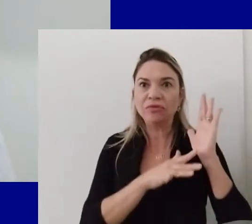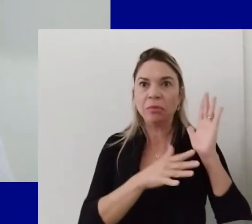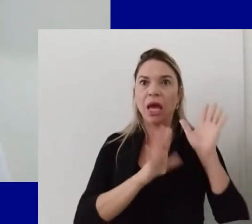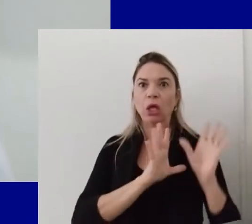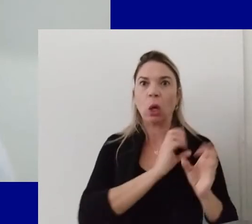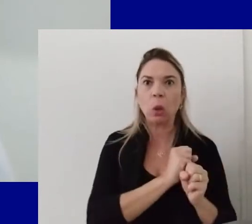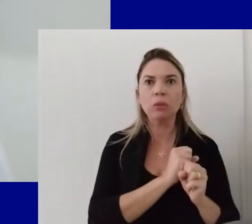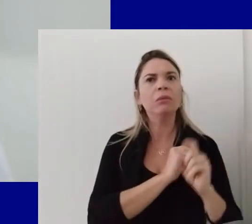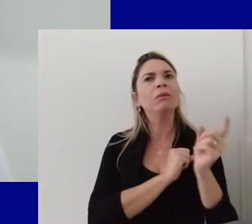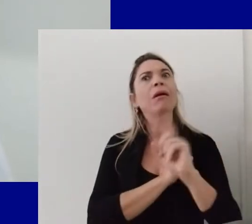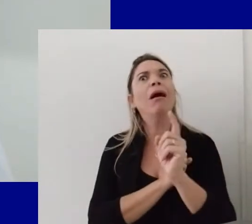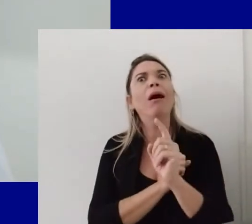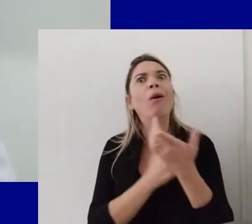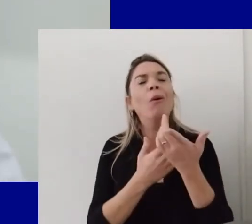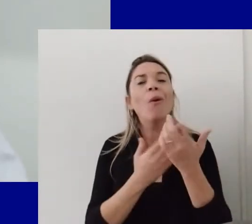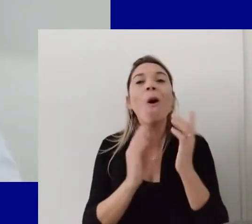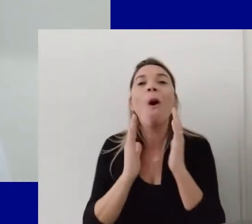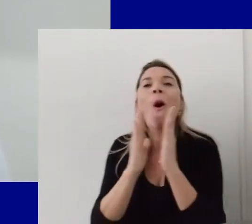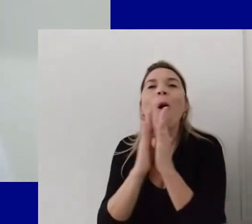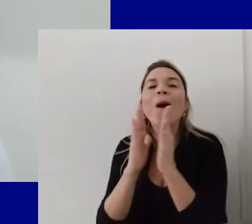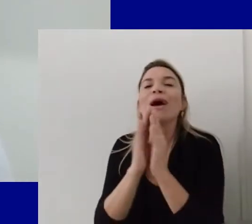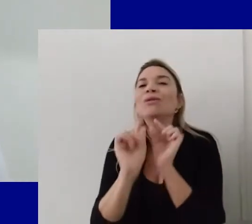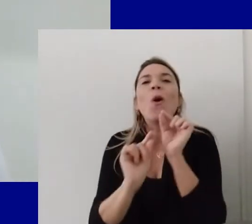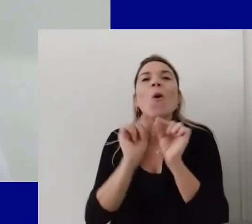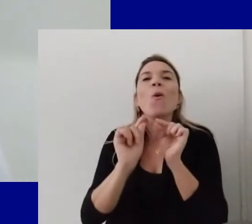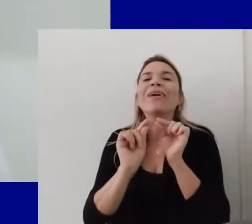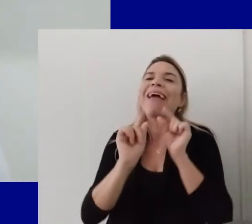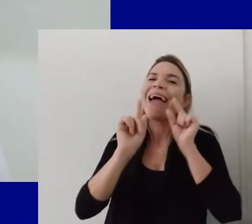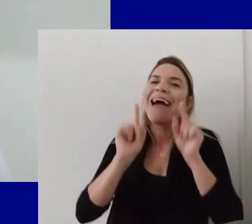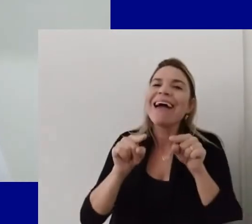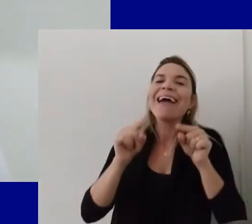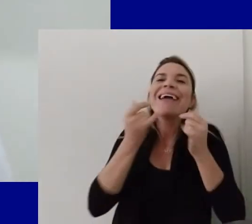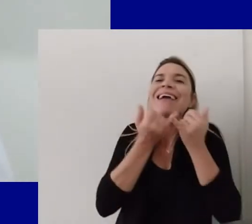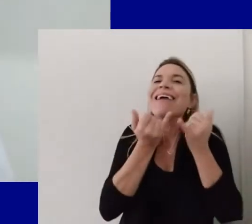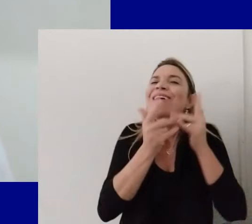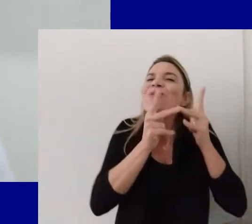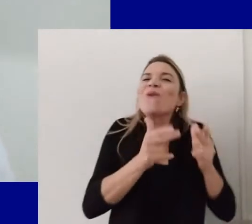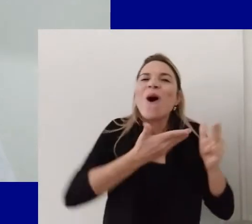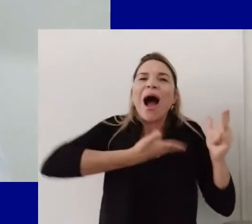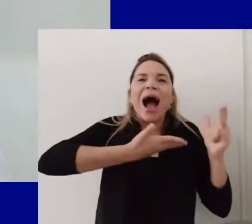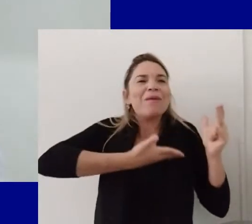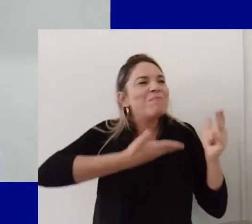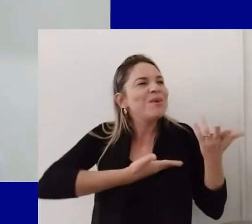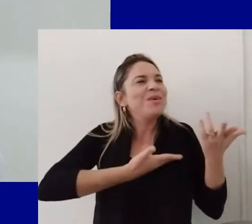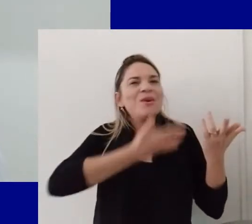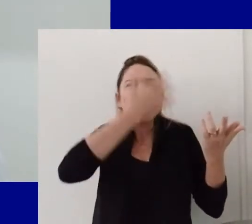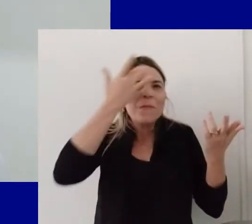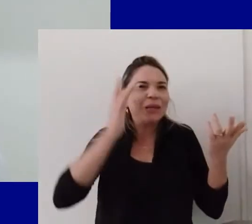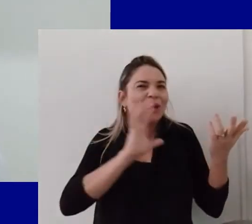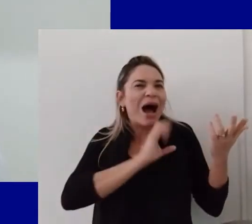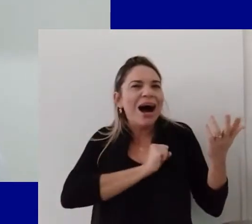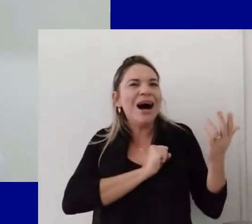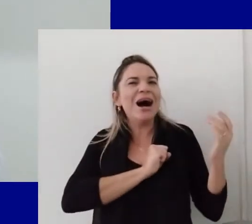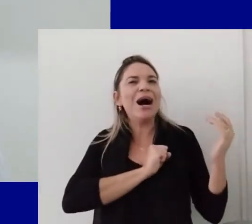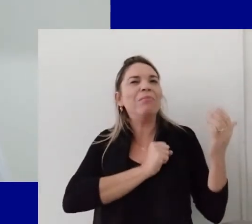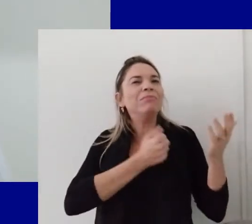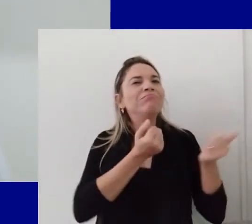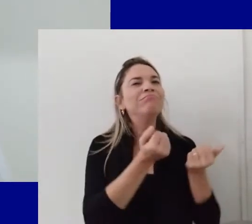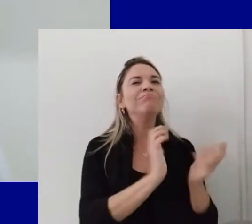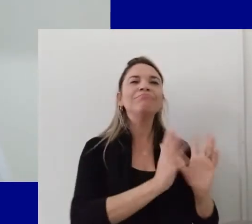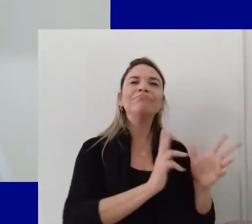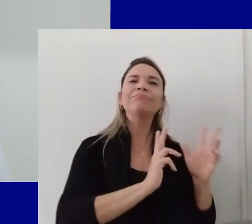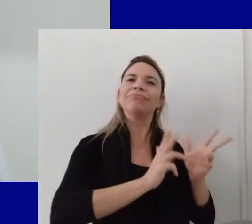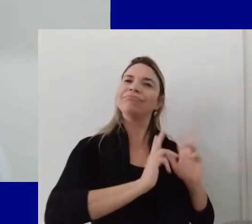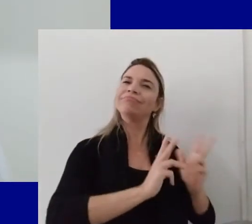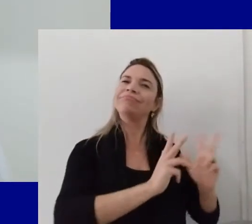com uma pessoa amada, uma pessoa da sua família, um amigo seu. É claro que reverentemente, como nós vimos, mas